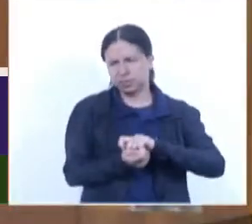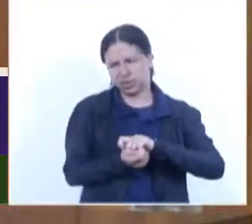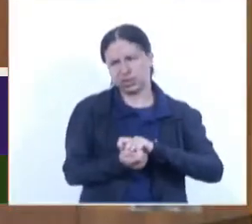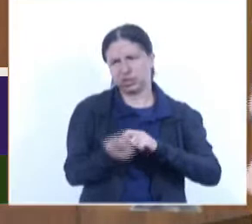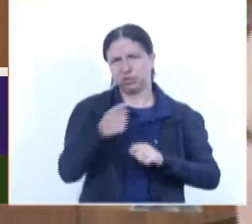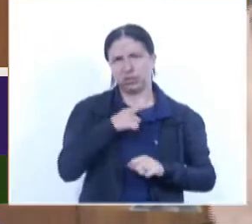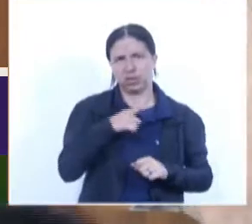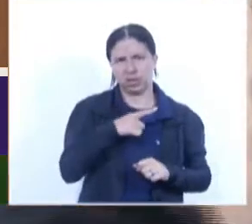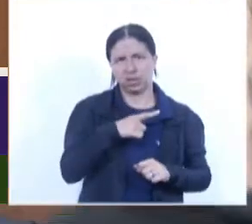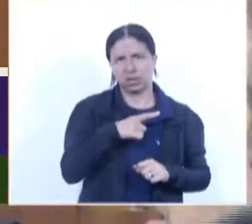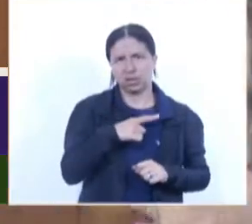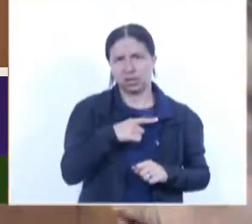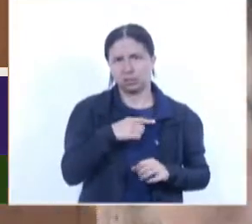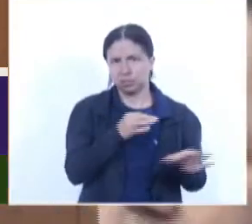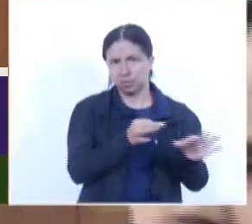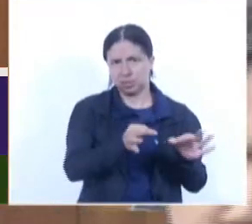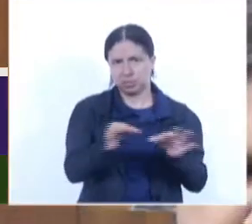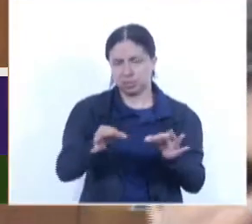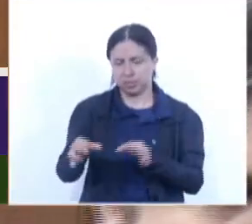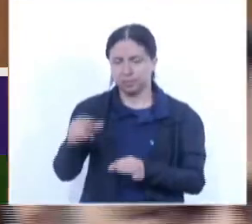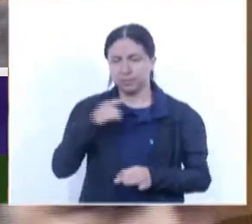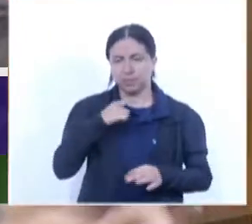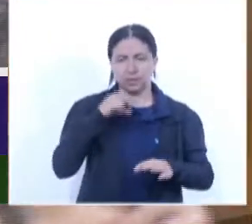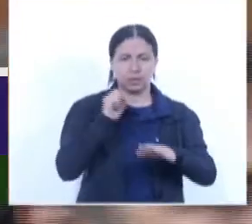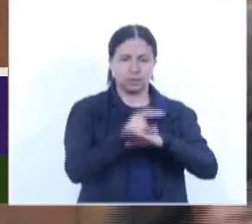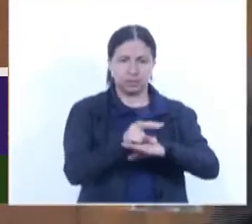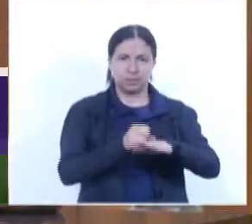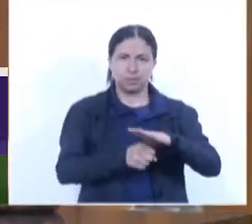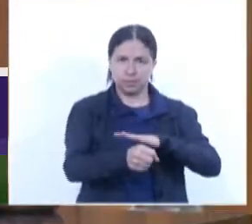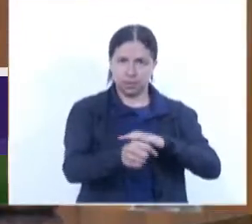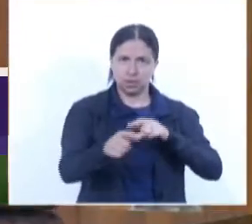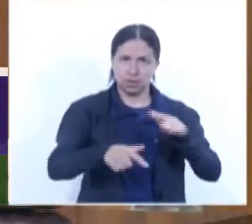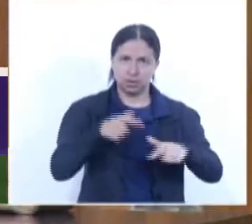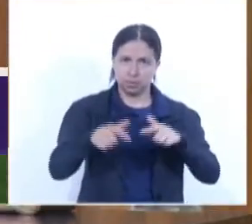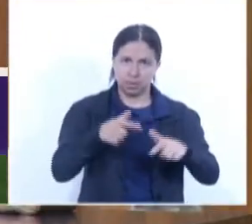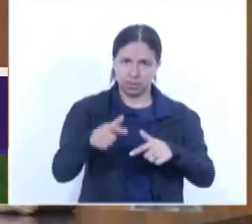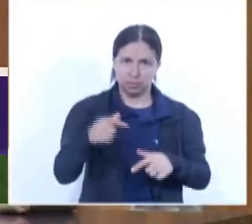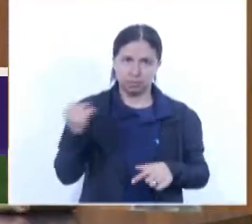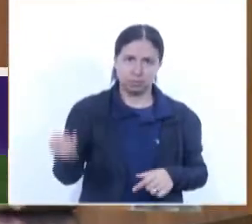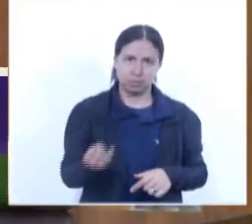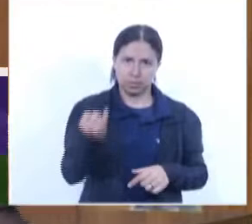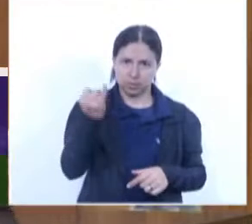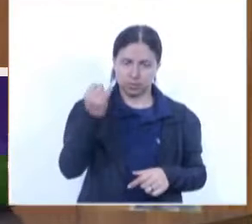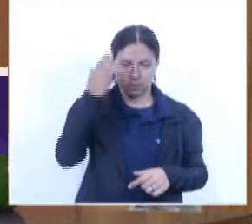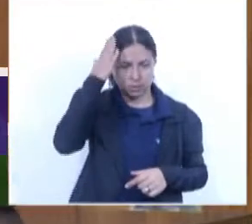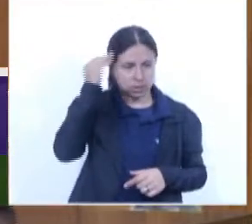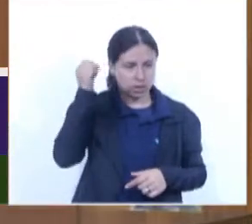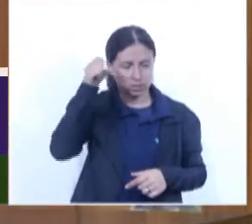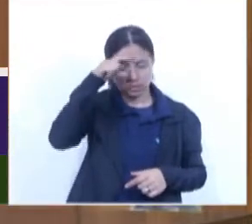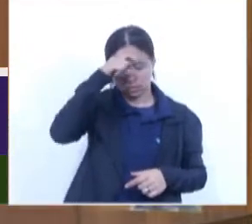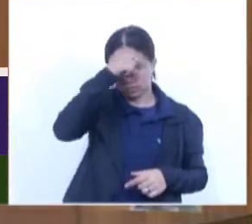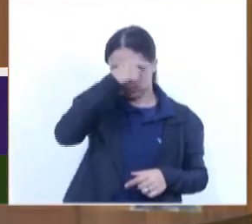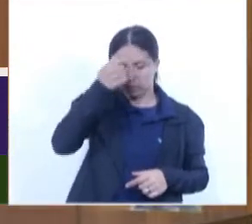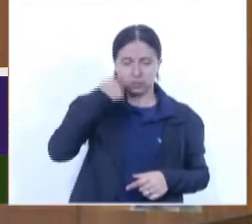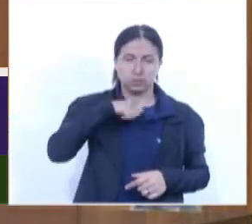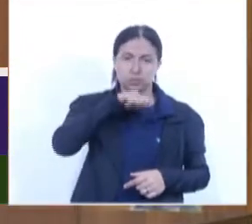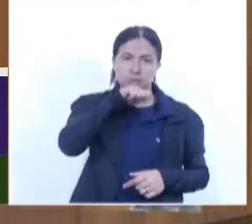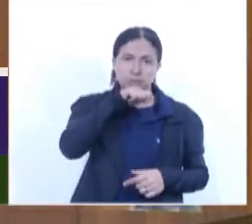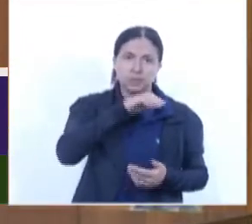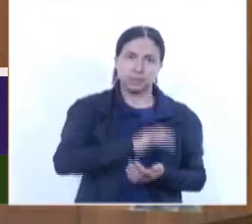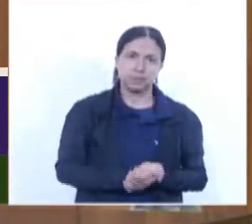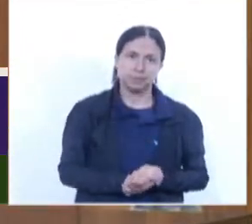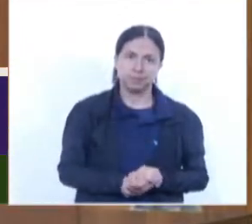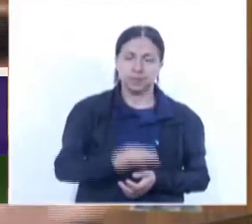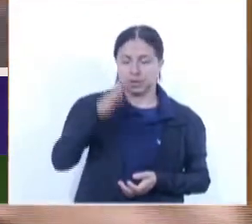os cargos que são importantes a gente sabe que a dificuldade para as mães é muito grande principalmente de vaga